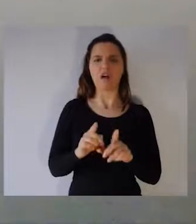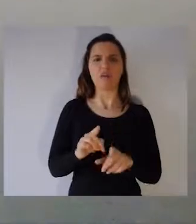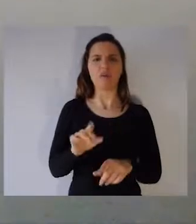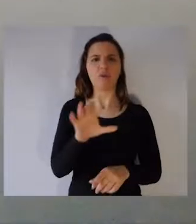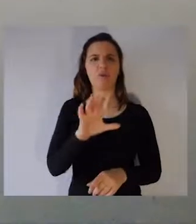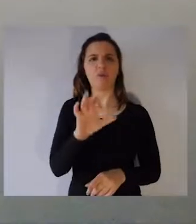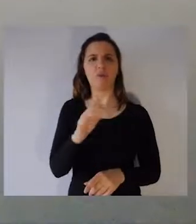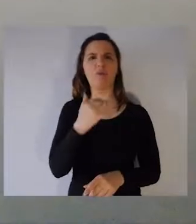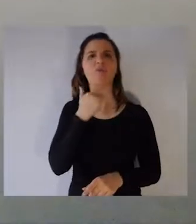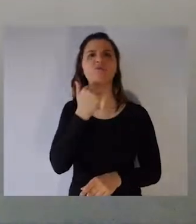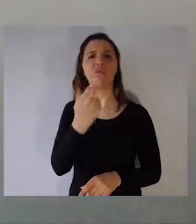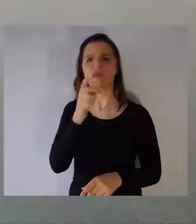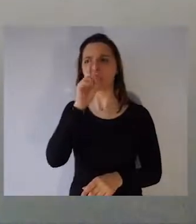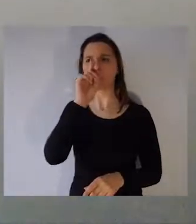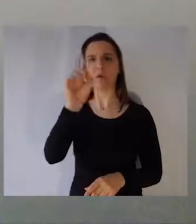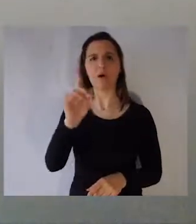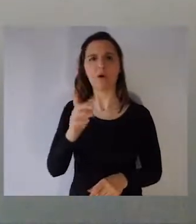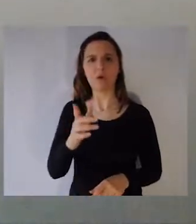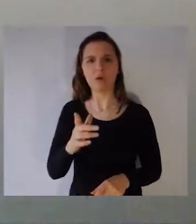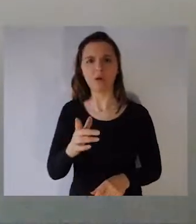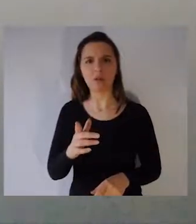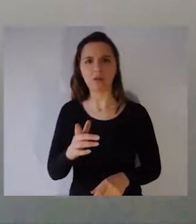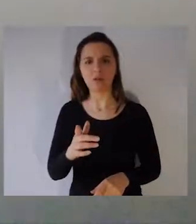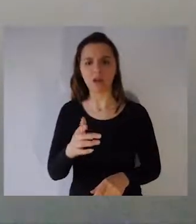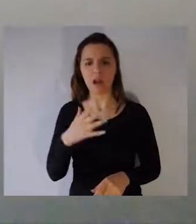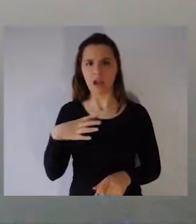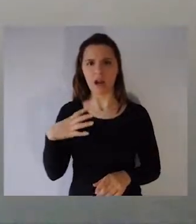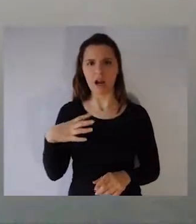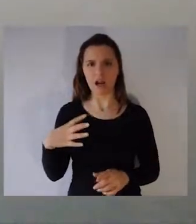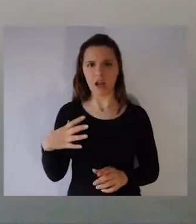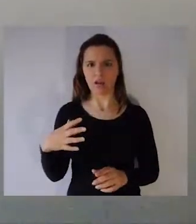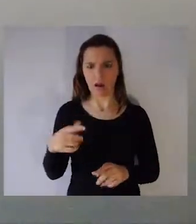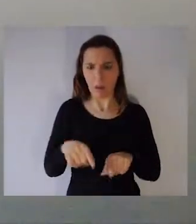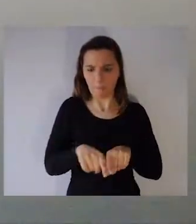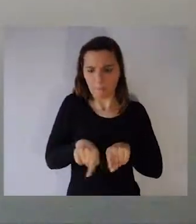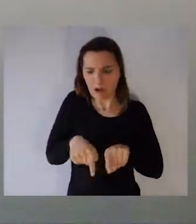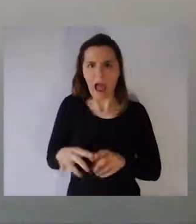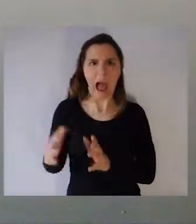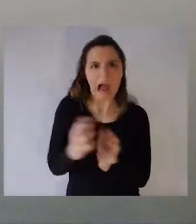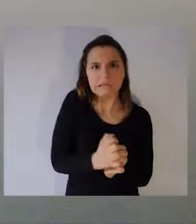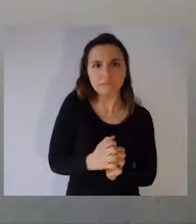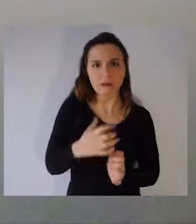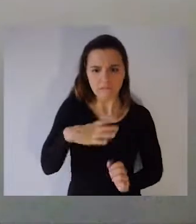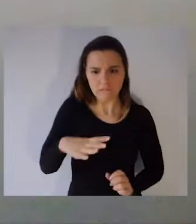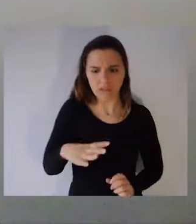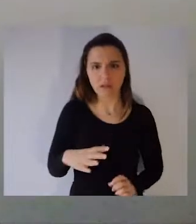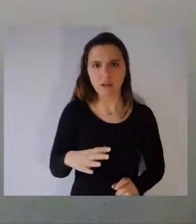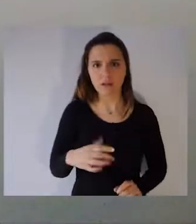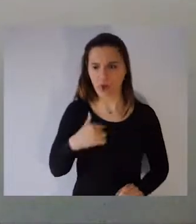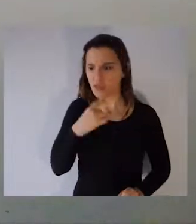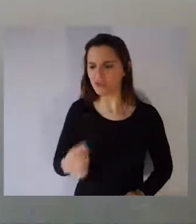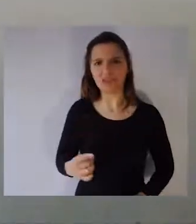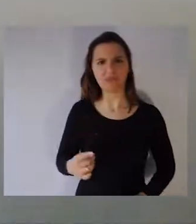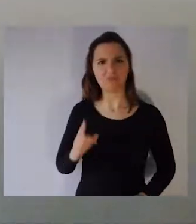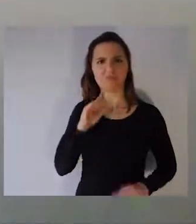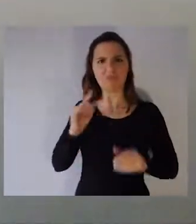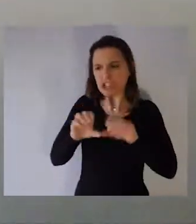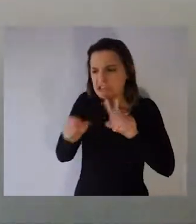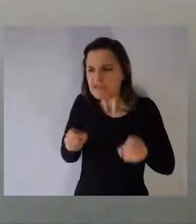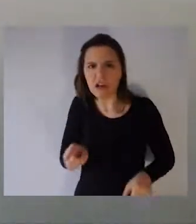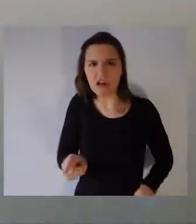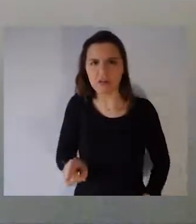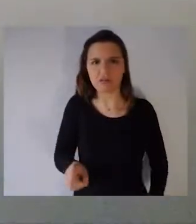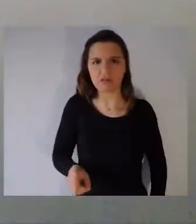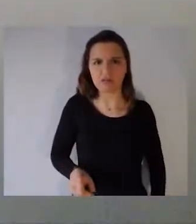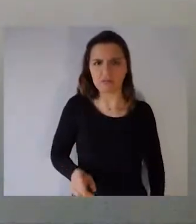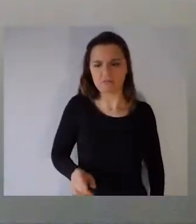traduzida em alemão antigo, e quis morder-me a perna afastada. Disse-lhe